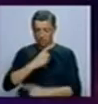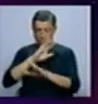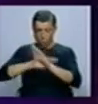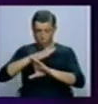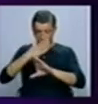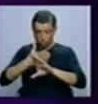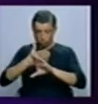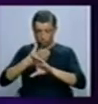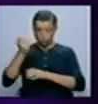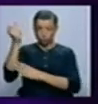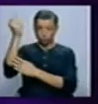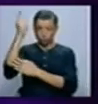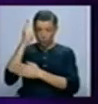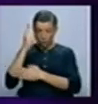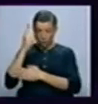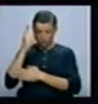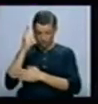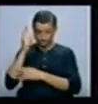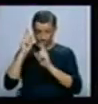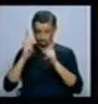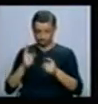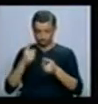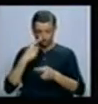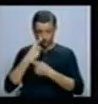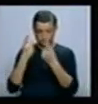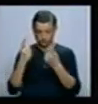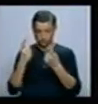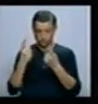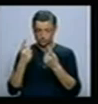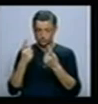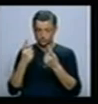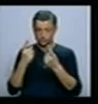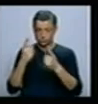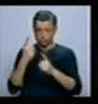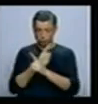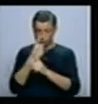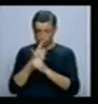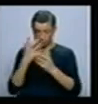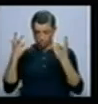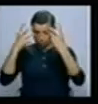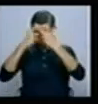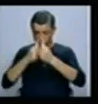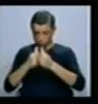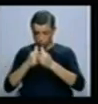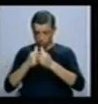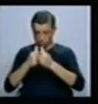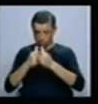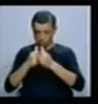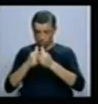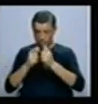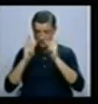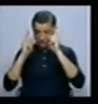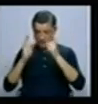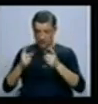na notação europeia. Seria uma espécie de lubrificante. Inacreditável. Inacreditável de matéria escura. Portanto, tem que haver mesmo halos gigantescos de matéria escura